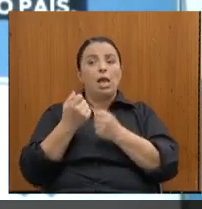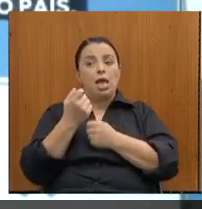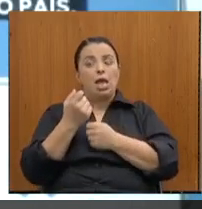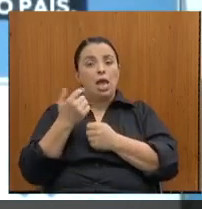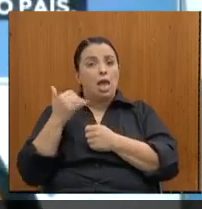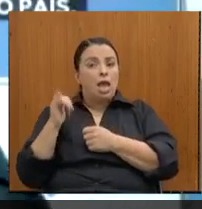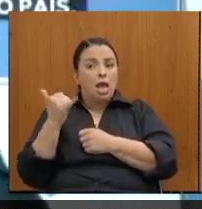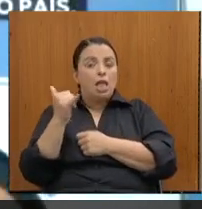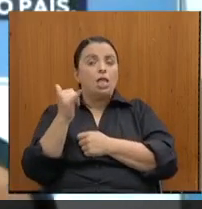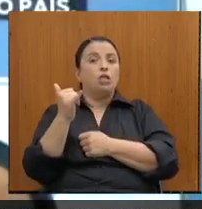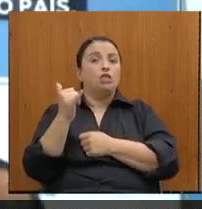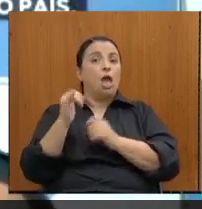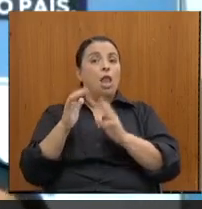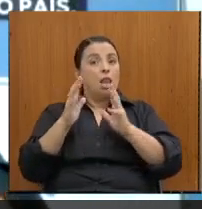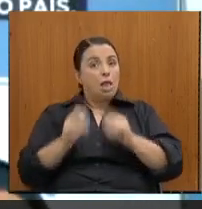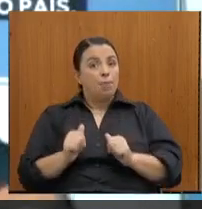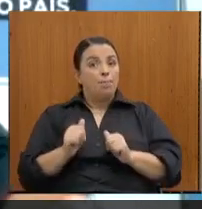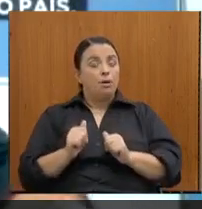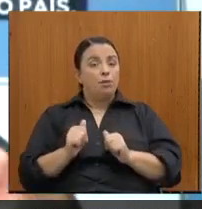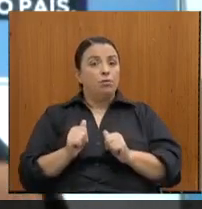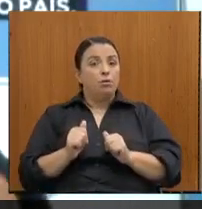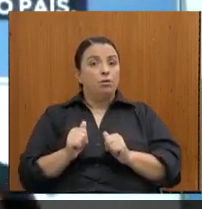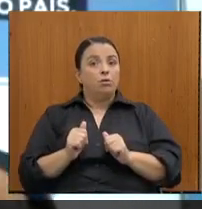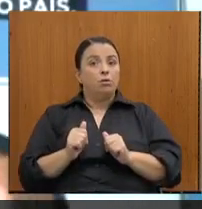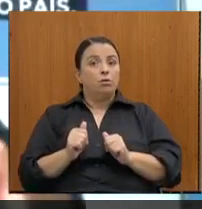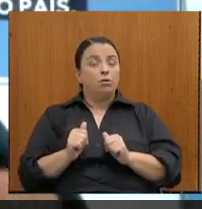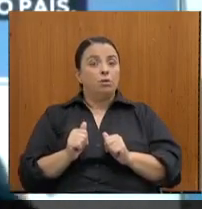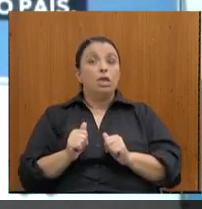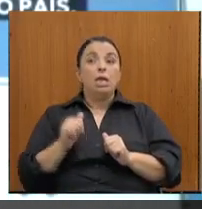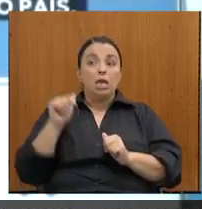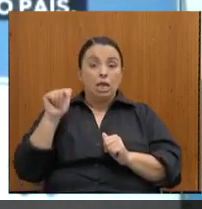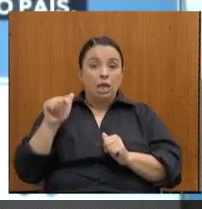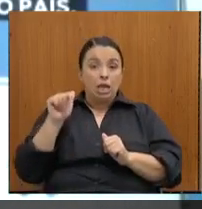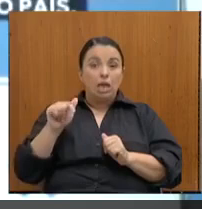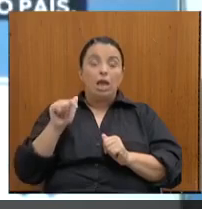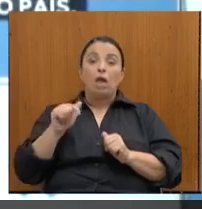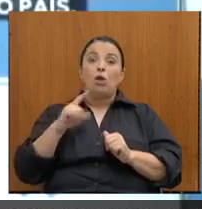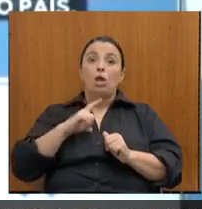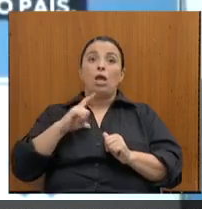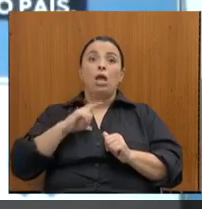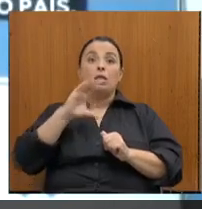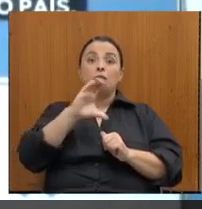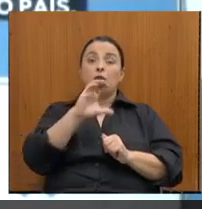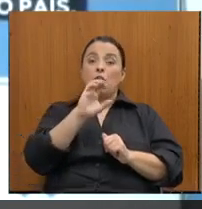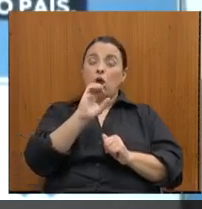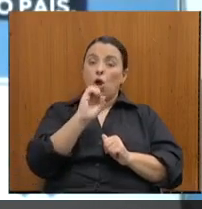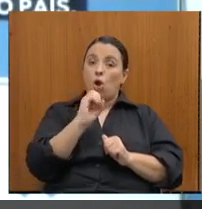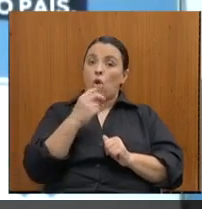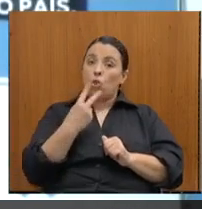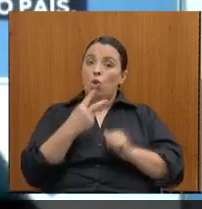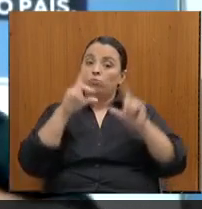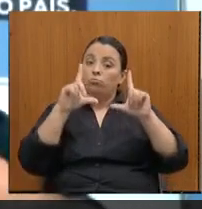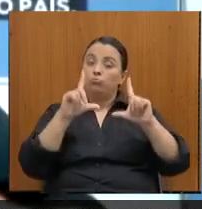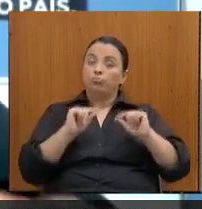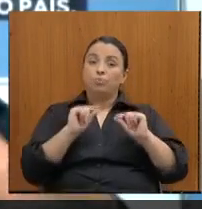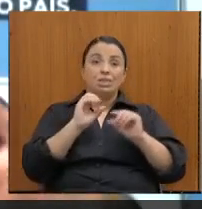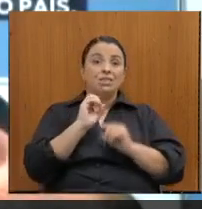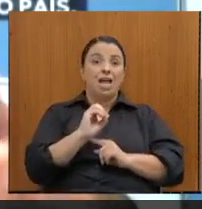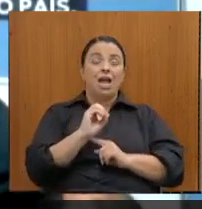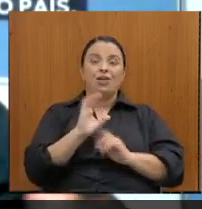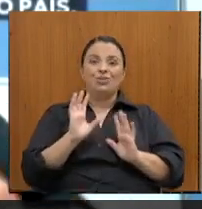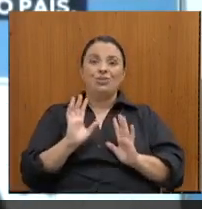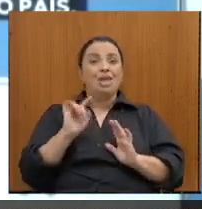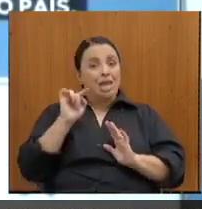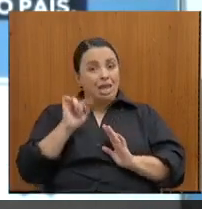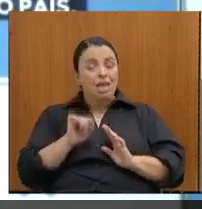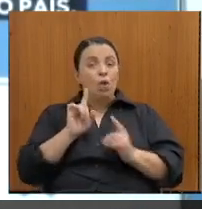que aprendi os pré-requisitos da dizer a emissão de carbono O que é uma busca de um mundo todo